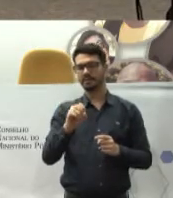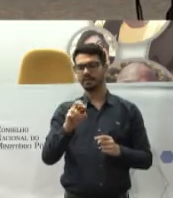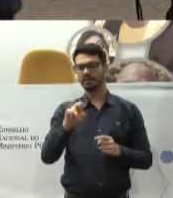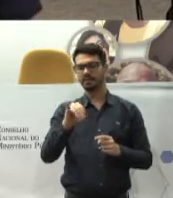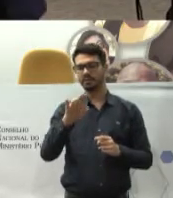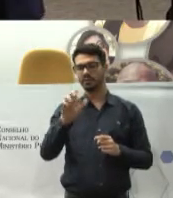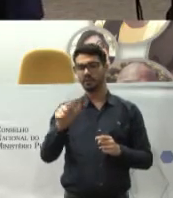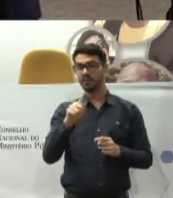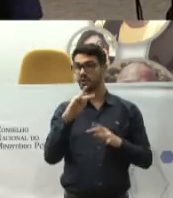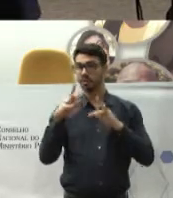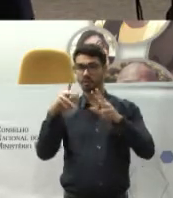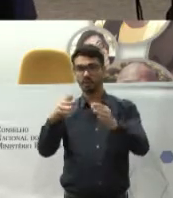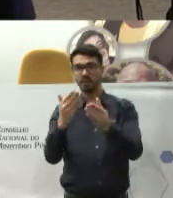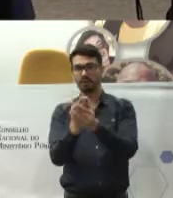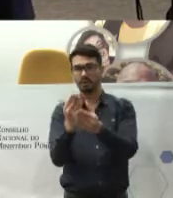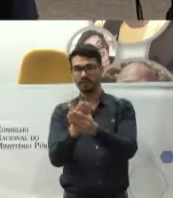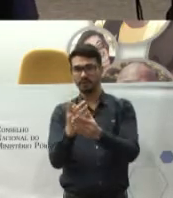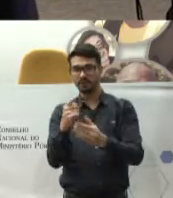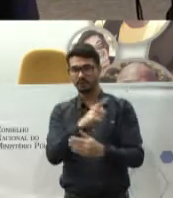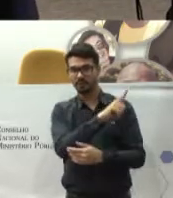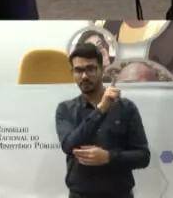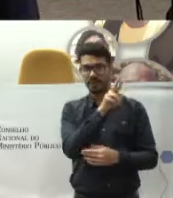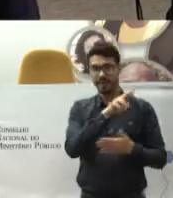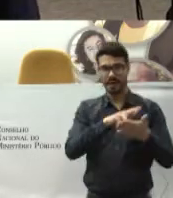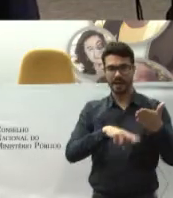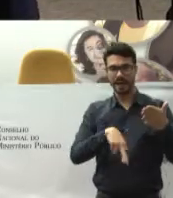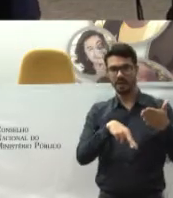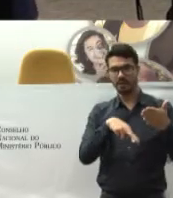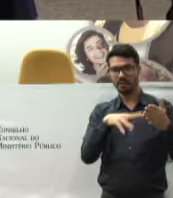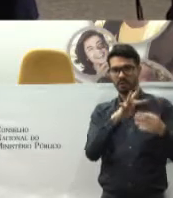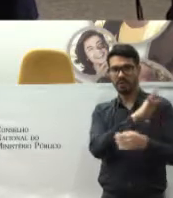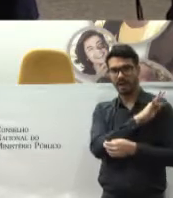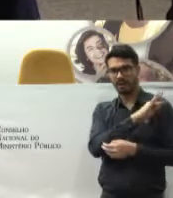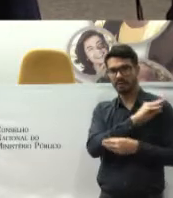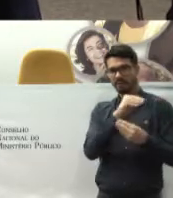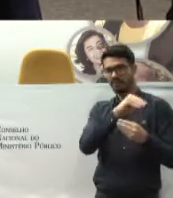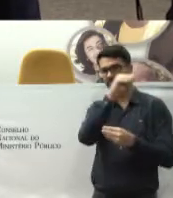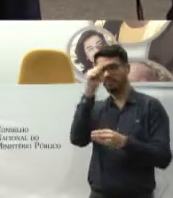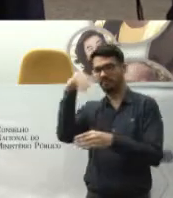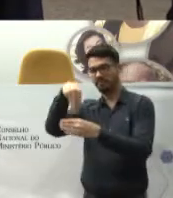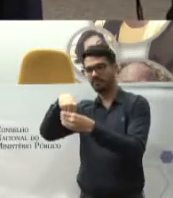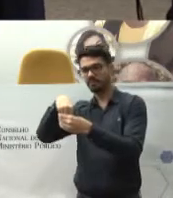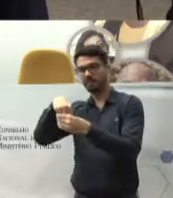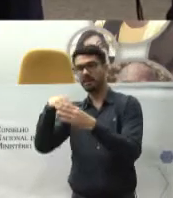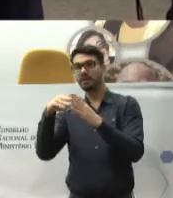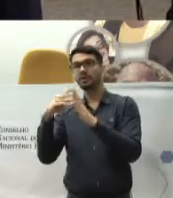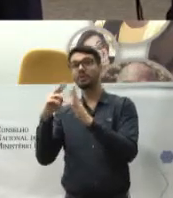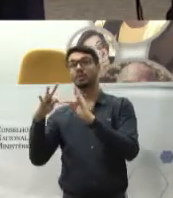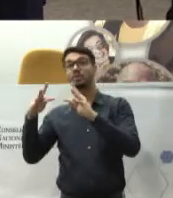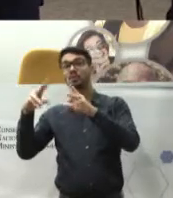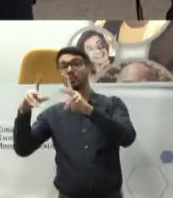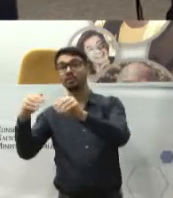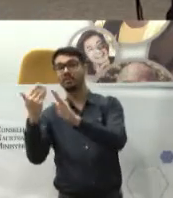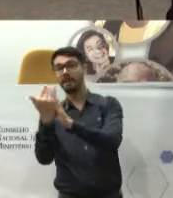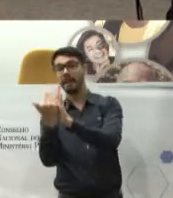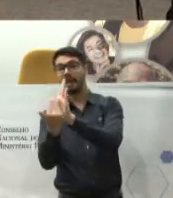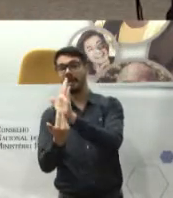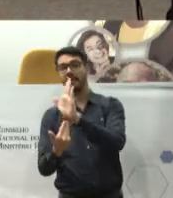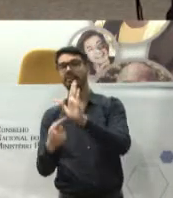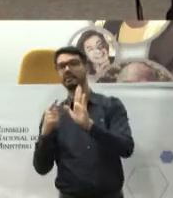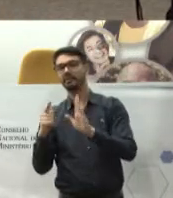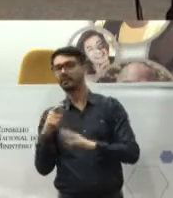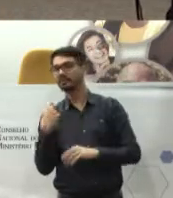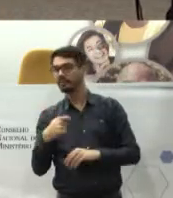pela Defensoria, hoje ela conta com esse relatório técnico que traz todas as especificações que